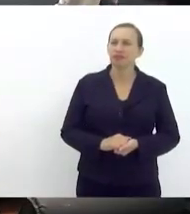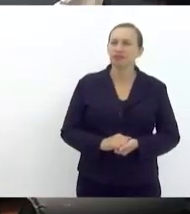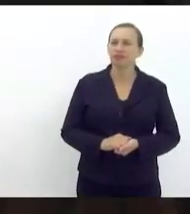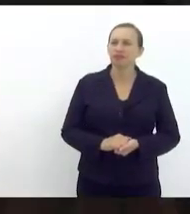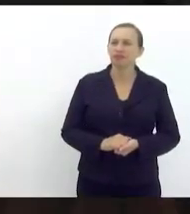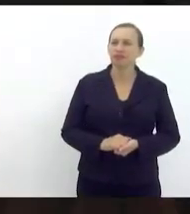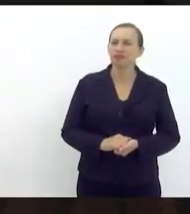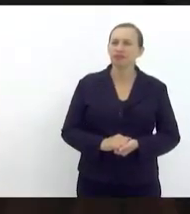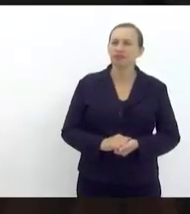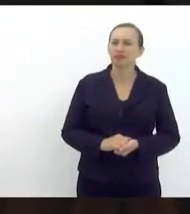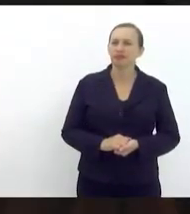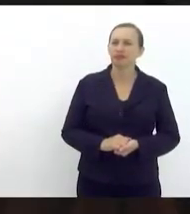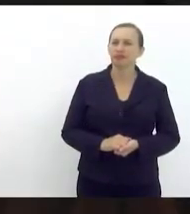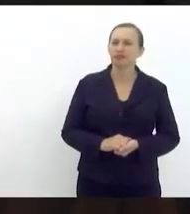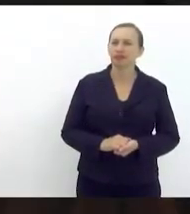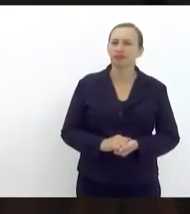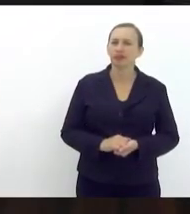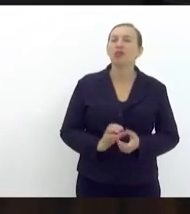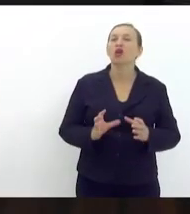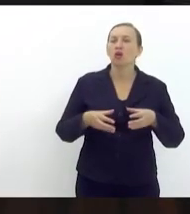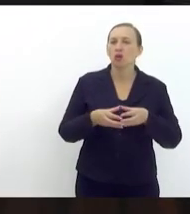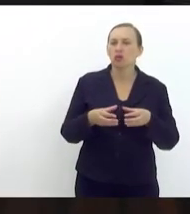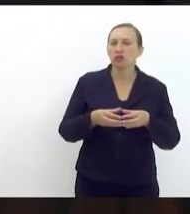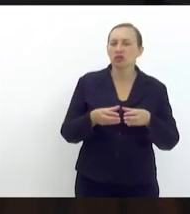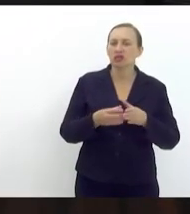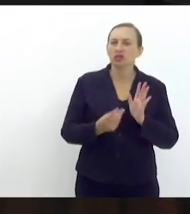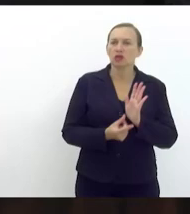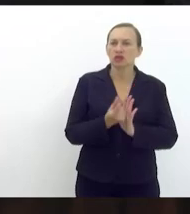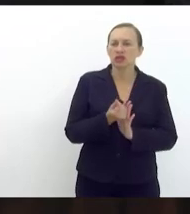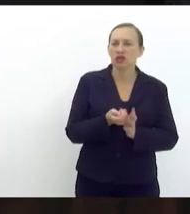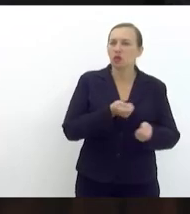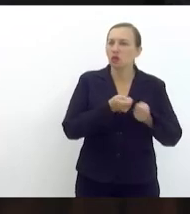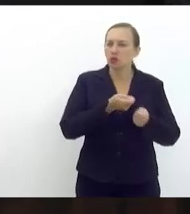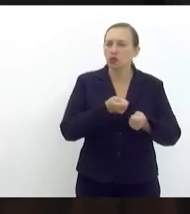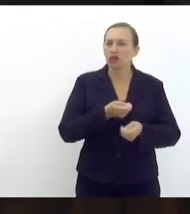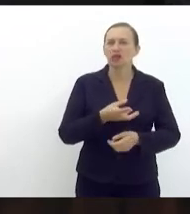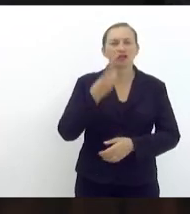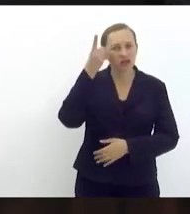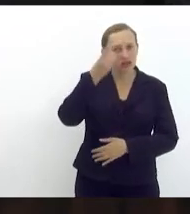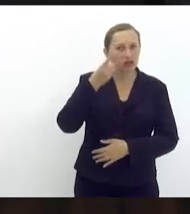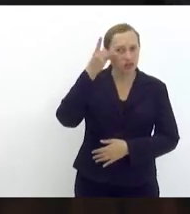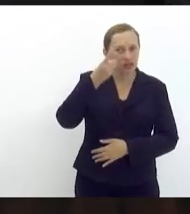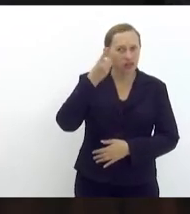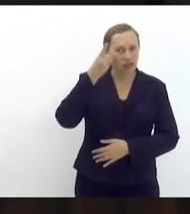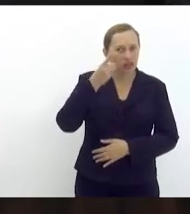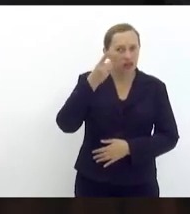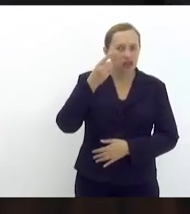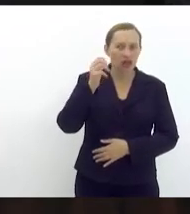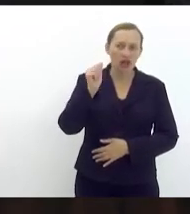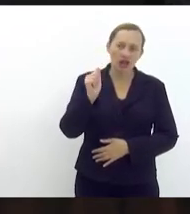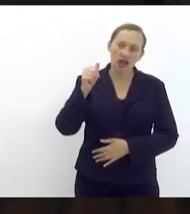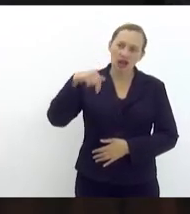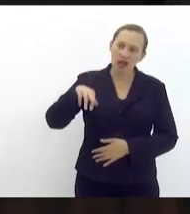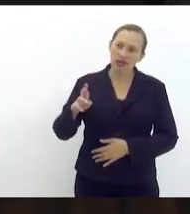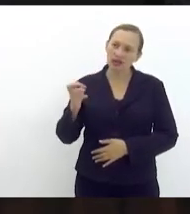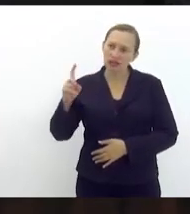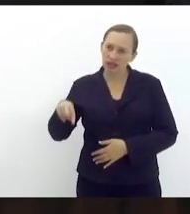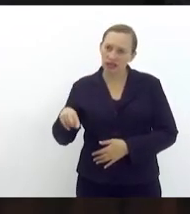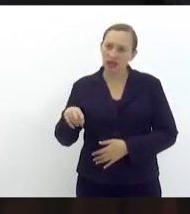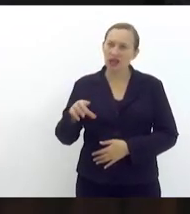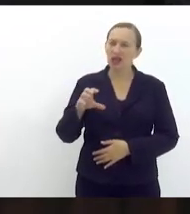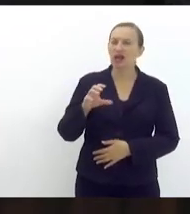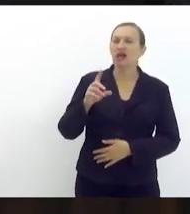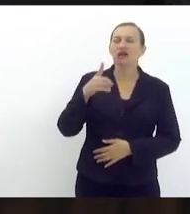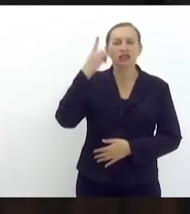é para medir parecer pela comissão de orçamento de nacionalização financeira e controle Deputado André Correia deputado Carlos